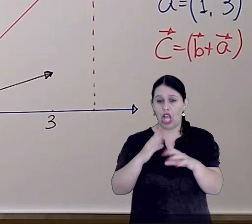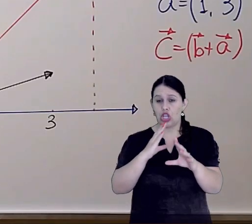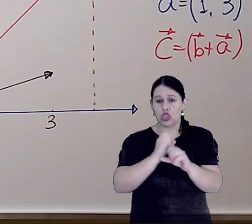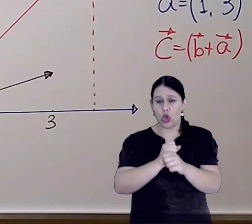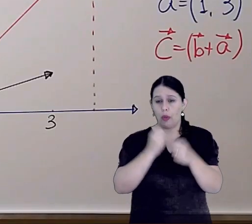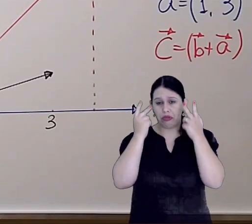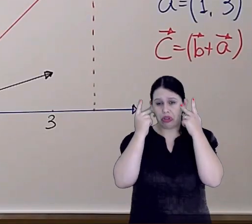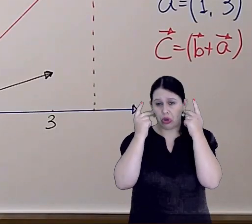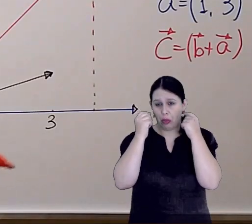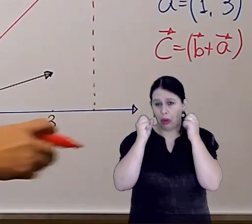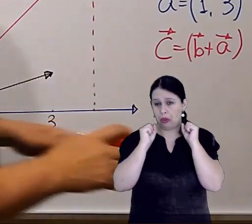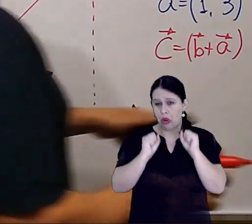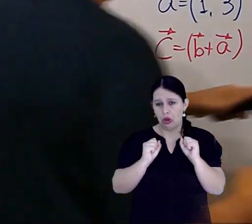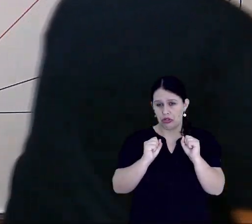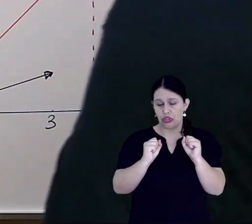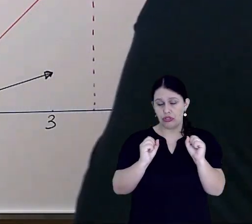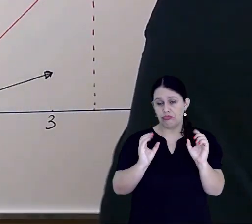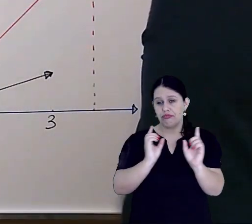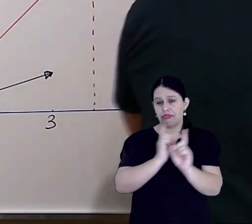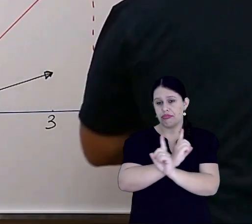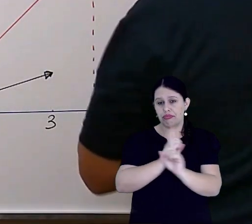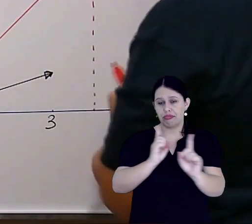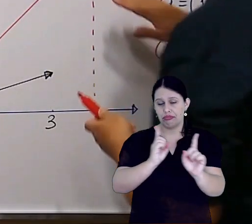Comutativa Legal? Eu vou tirar